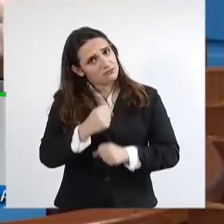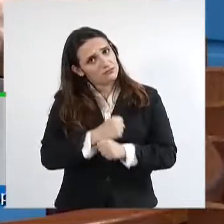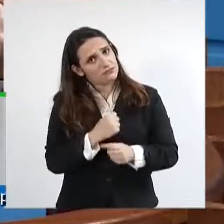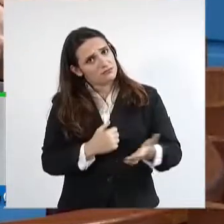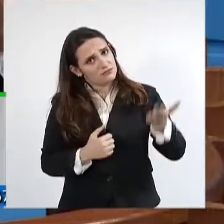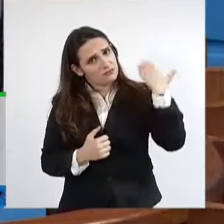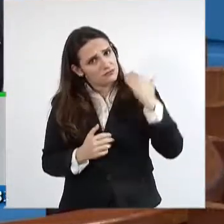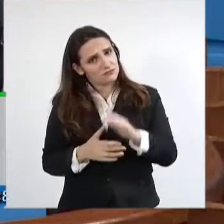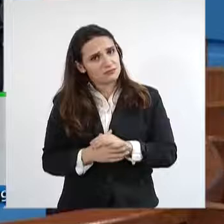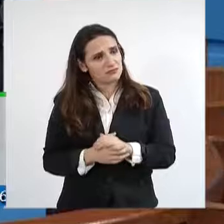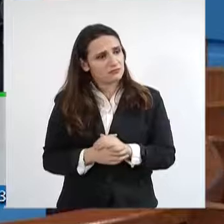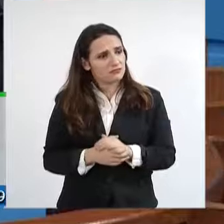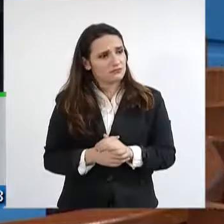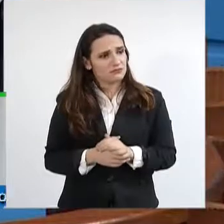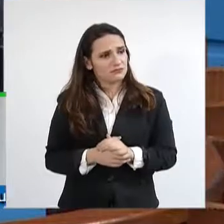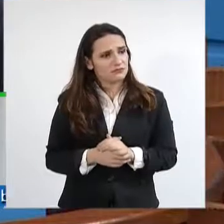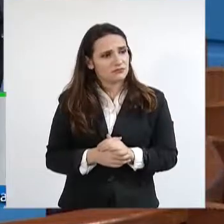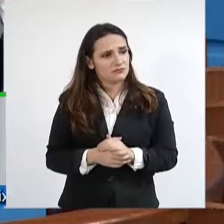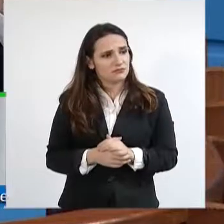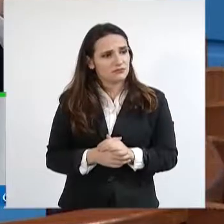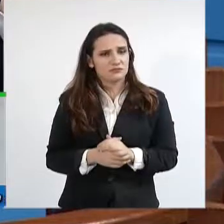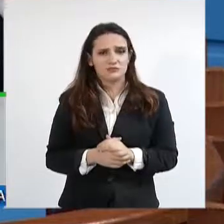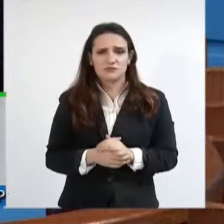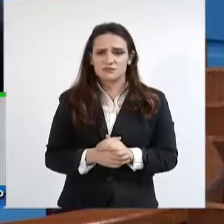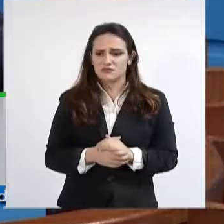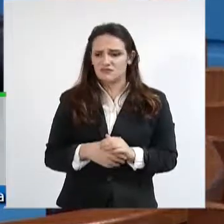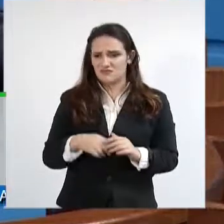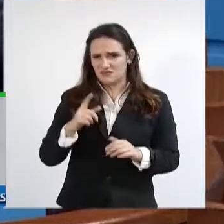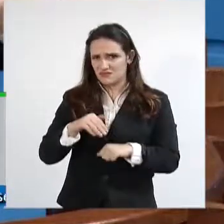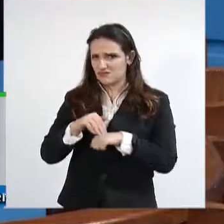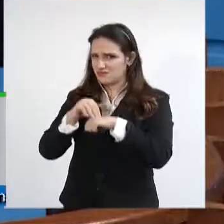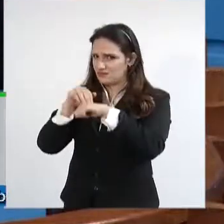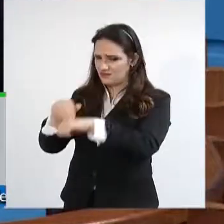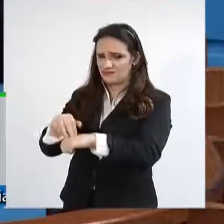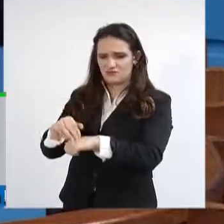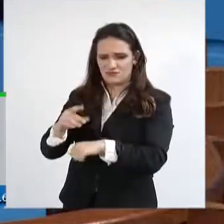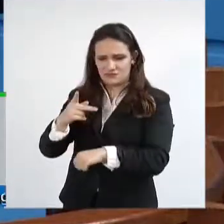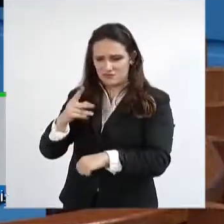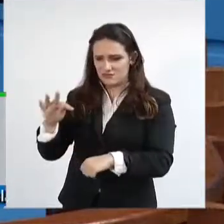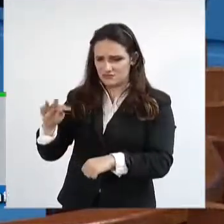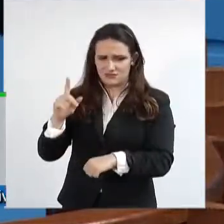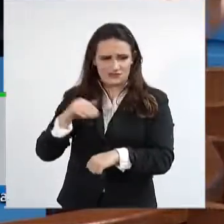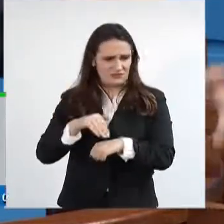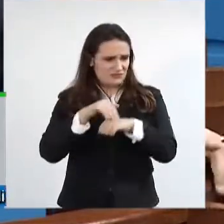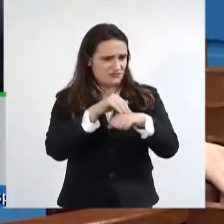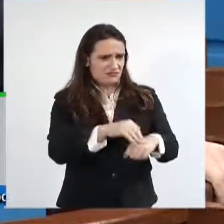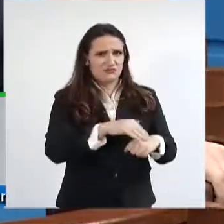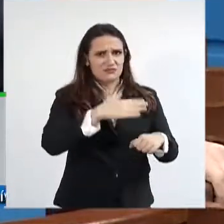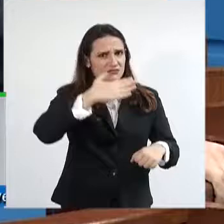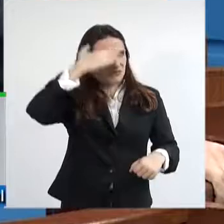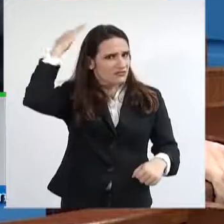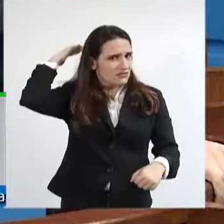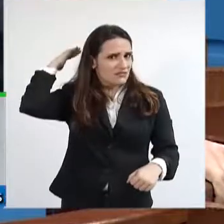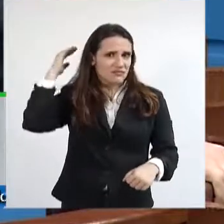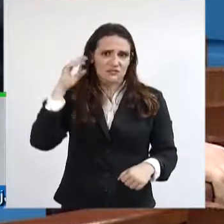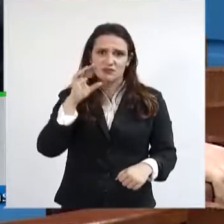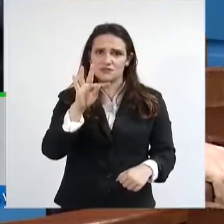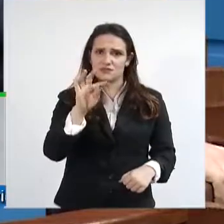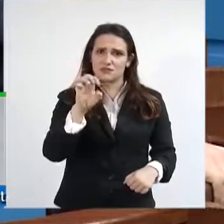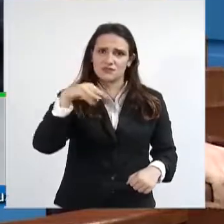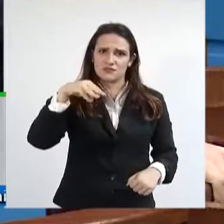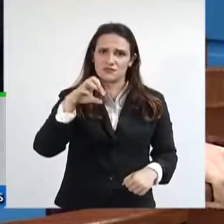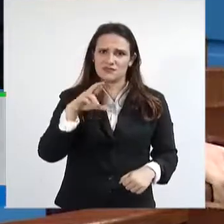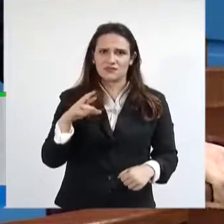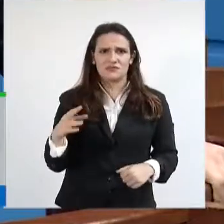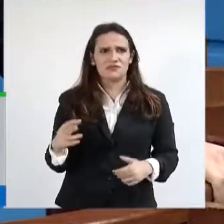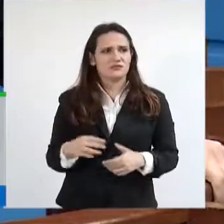a culpa é do PT, da Dilma e do Temer. Eles que foram eleitos e eles que fizeram esse orçamento aí.